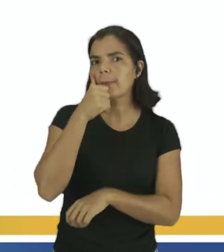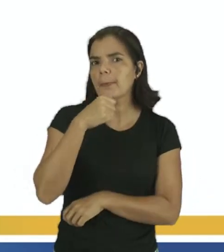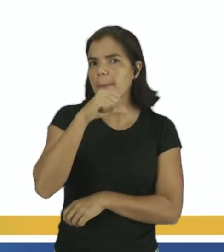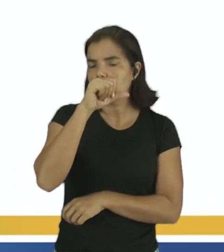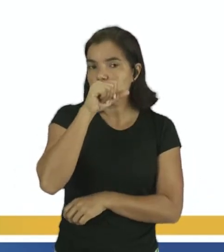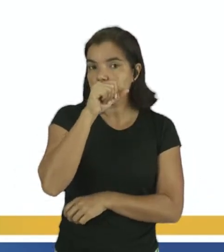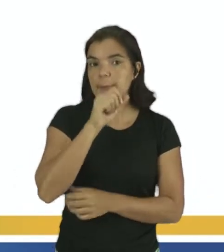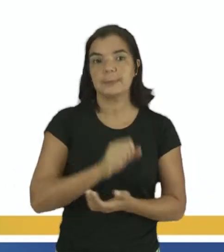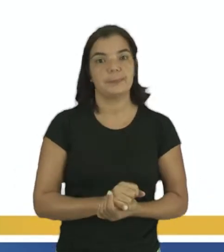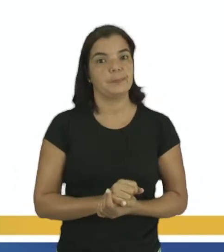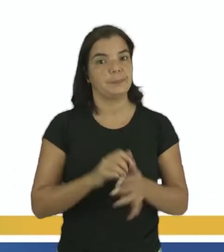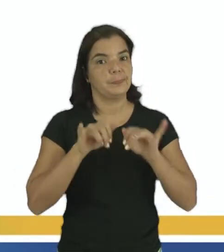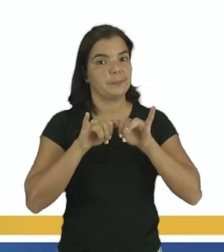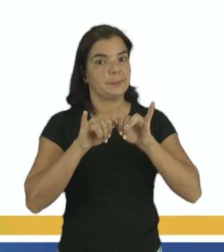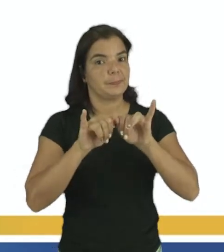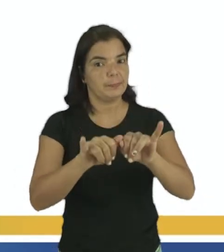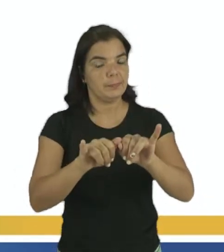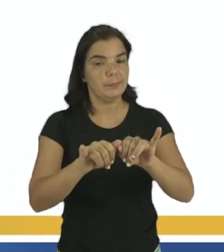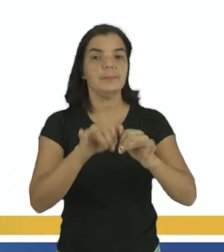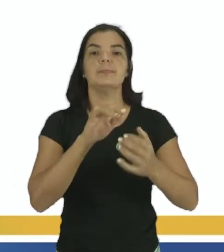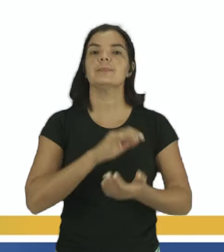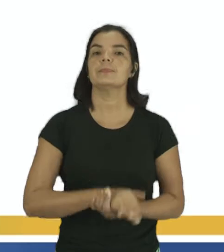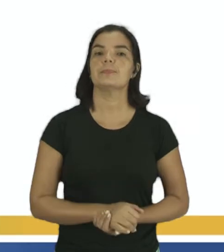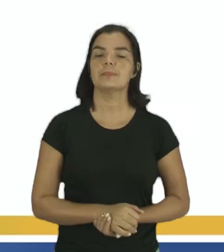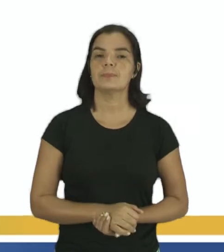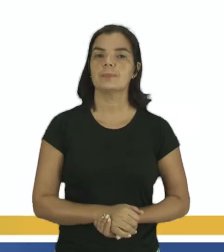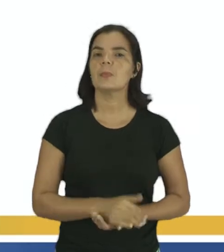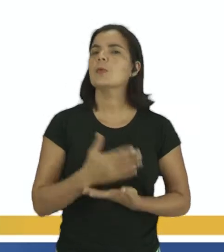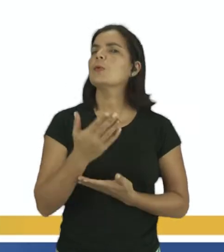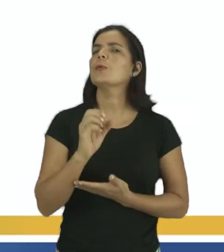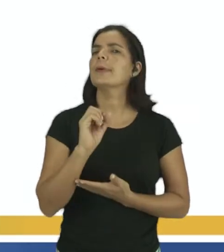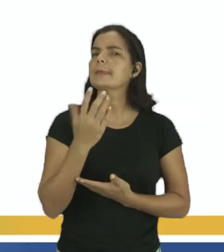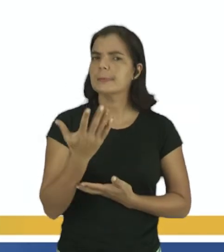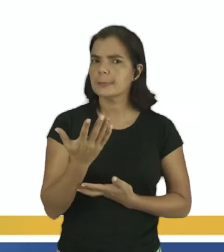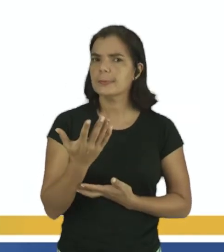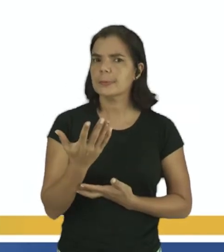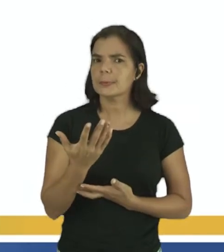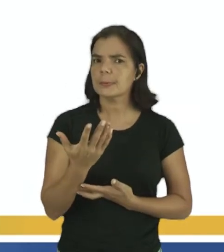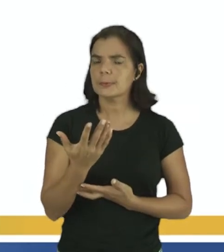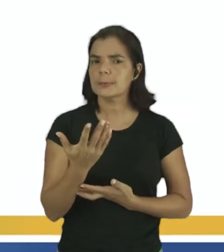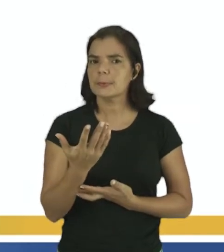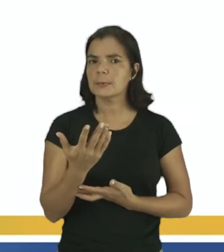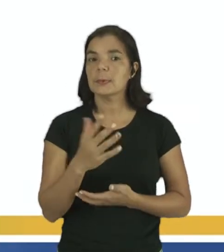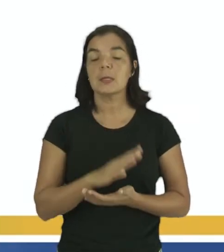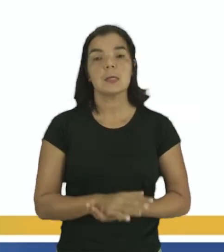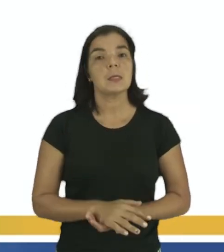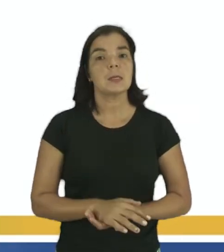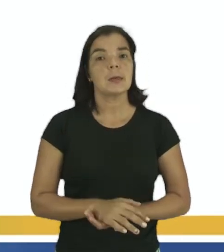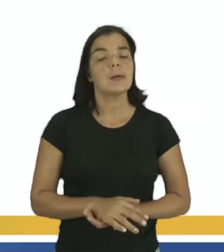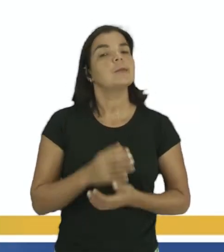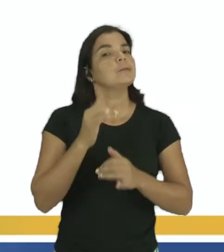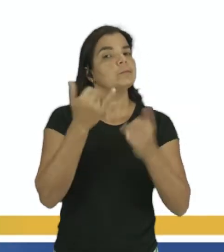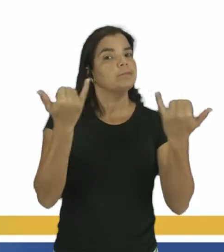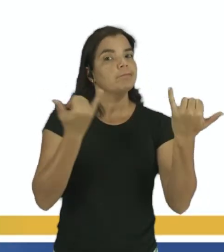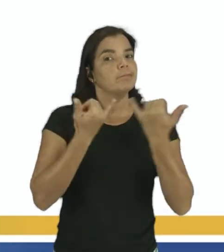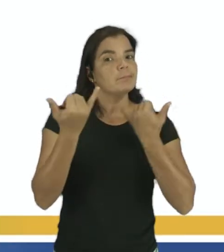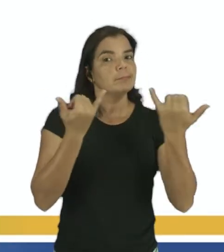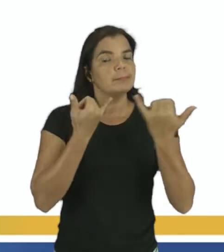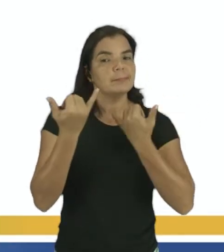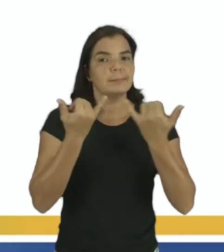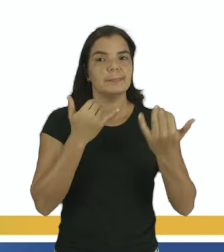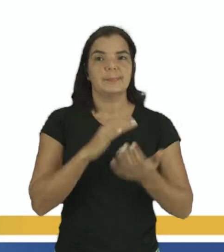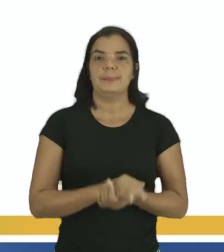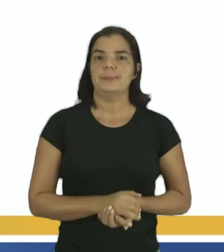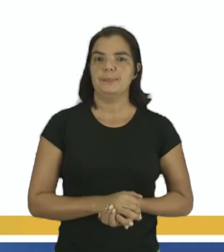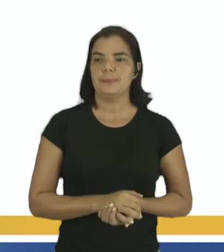com a mãe dela foram ao mercado e o que que aconteceu aí que me traz de informação nesse